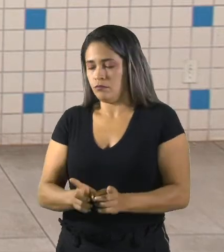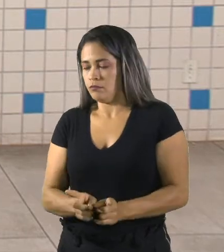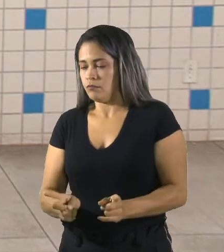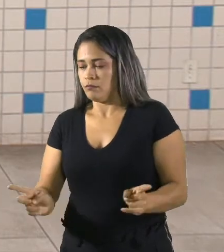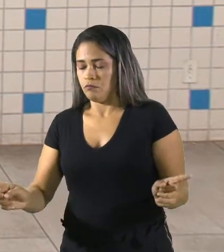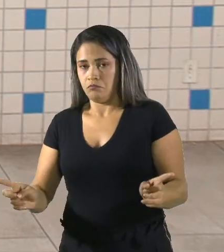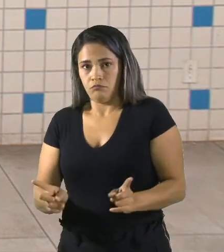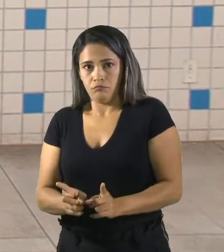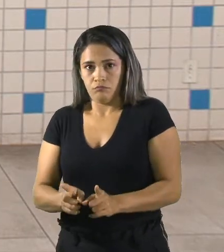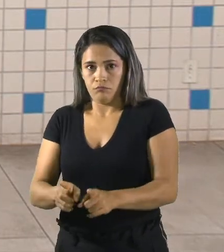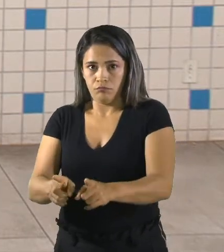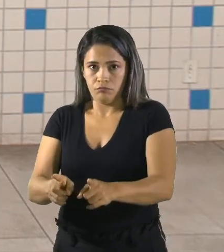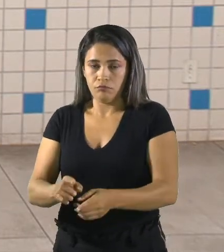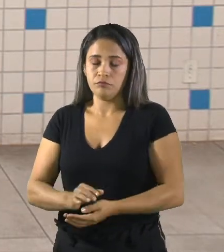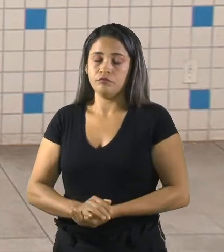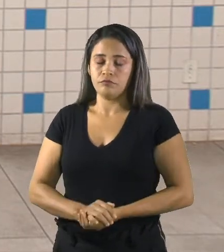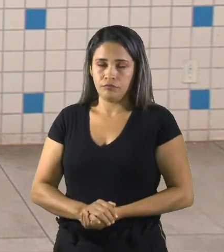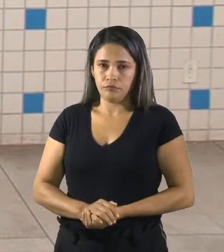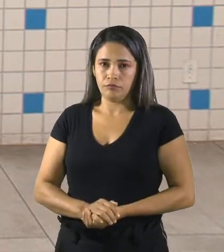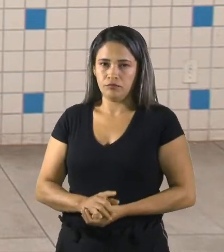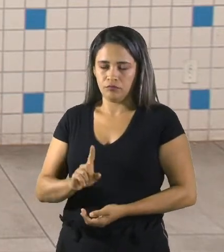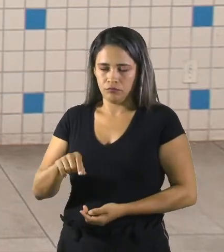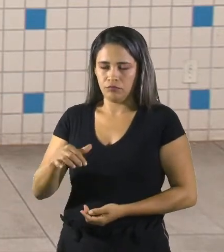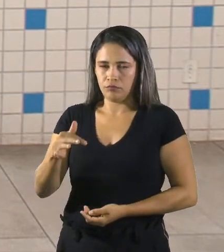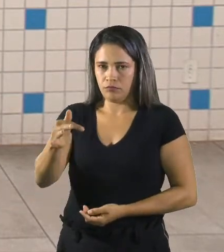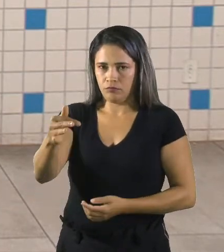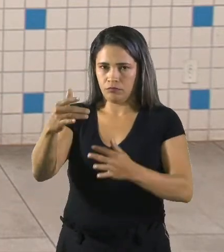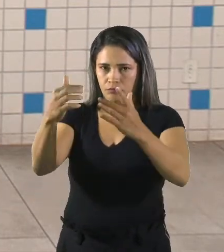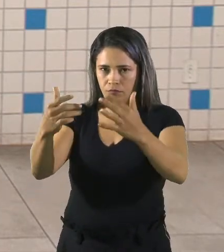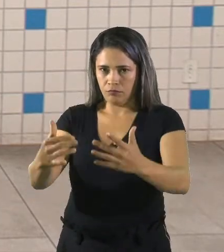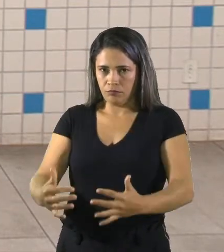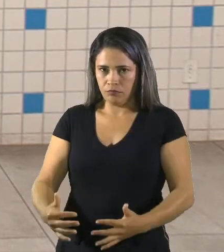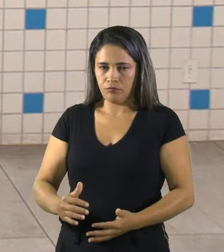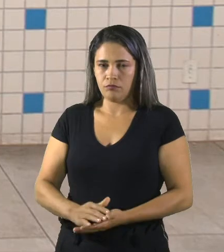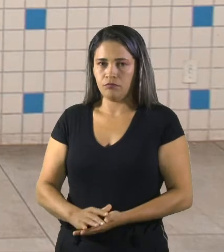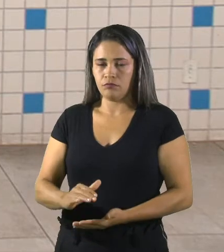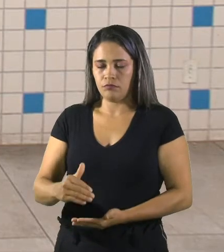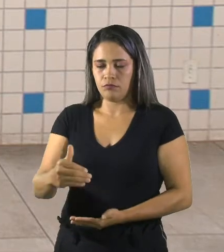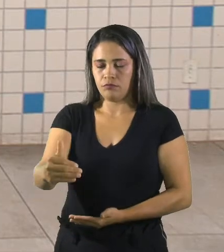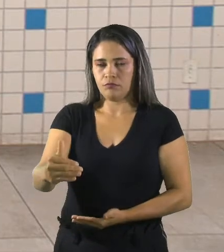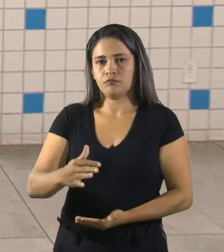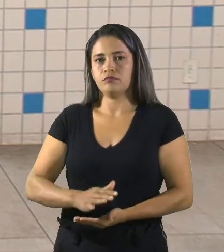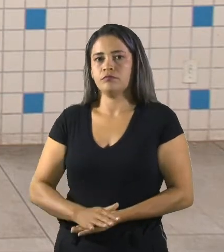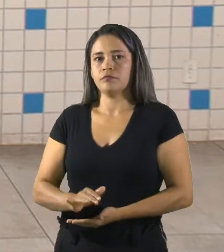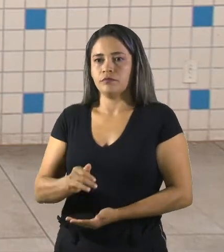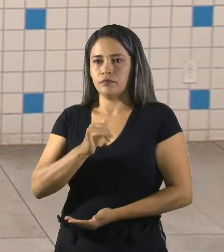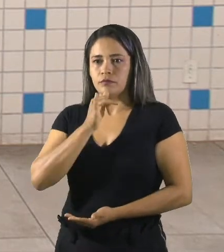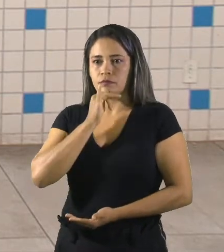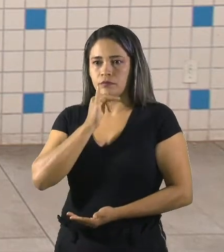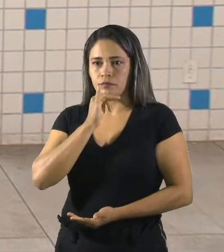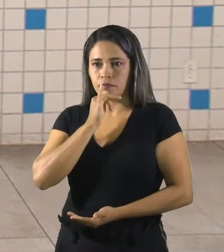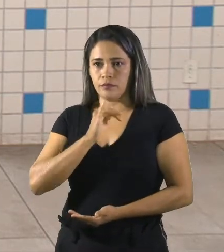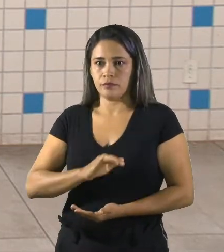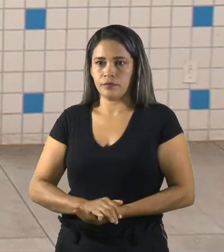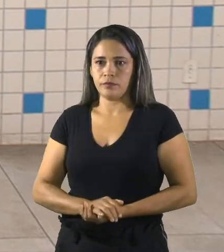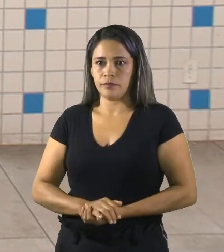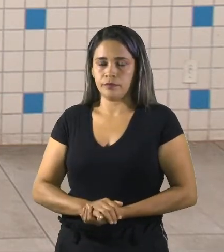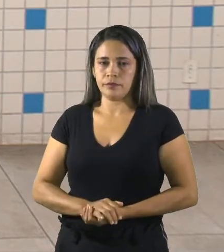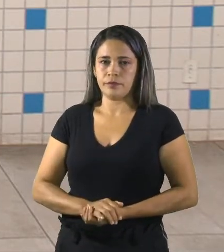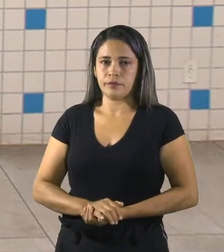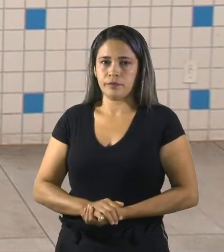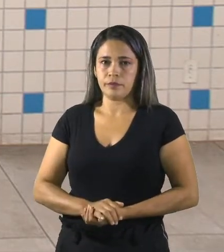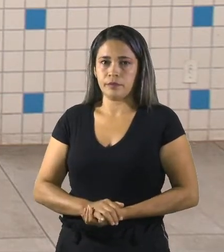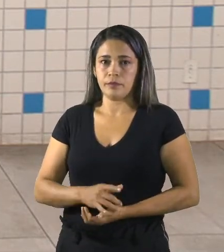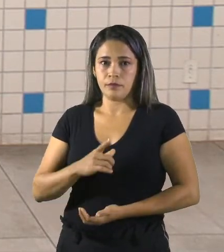vai identificar quais são cada um desses elementos. Percebam o seguinte, então, eu tenho esse exemplo. Essa região aí que eu pintei